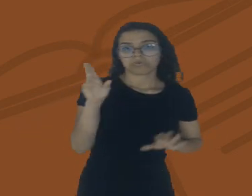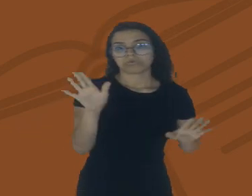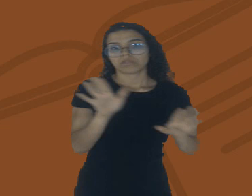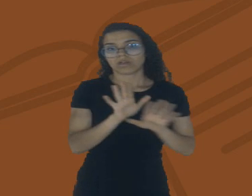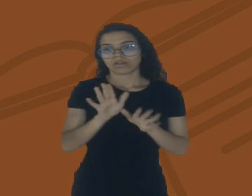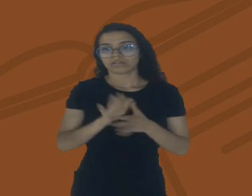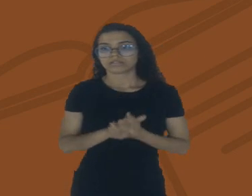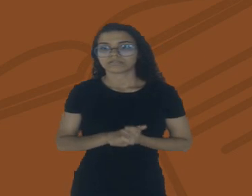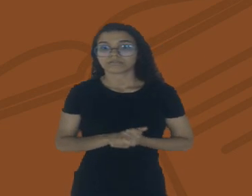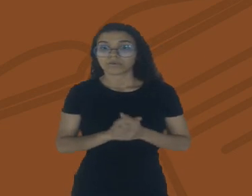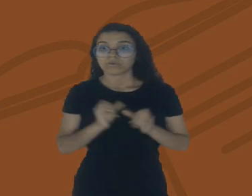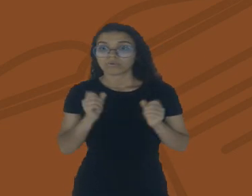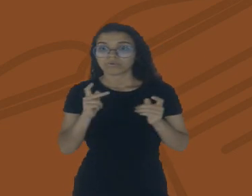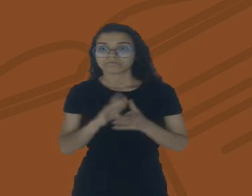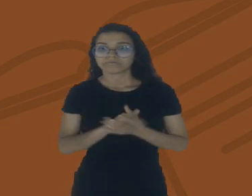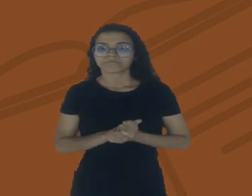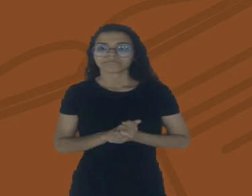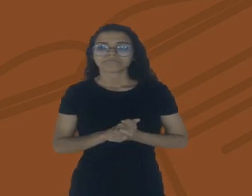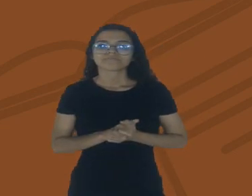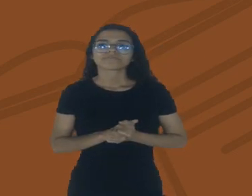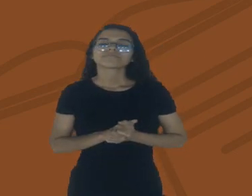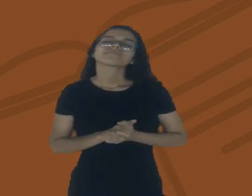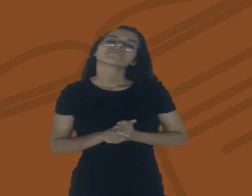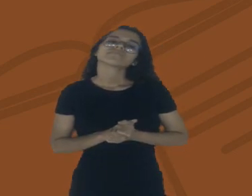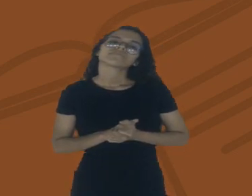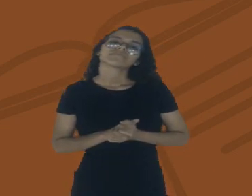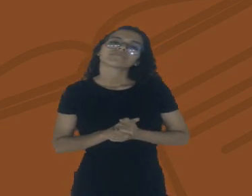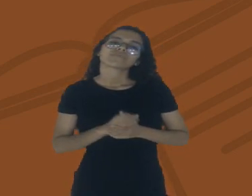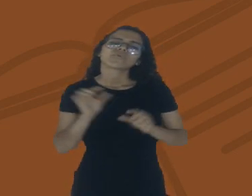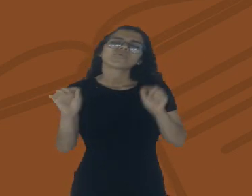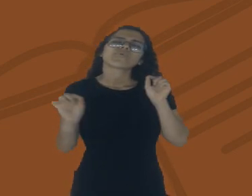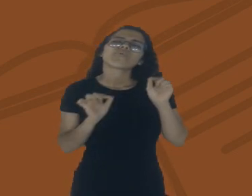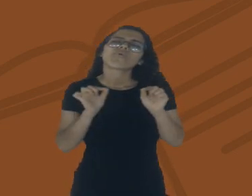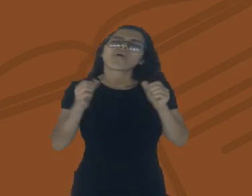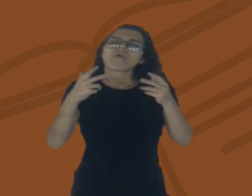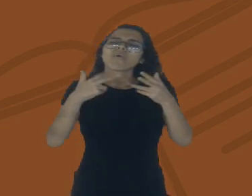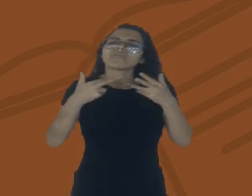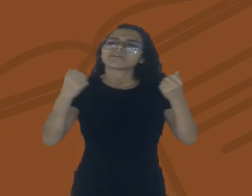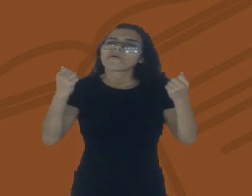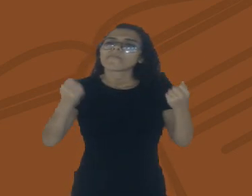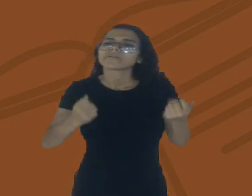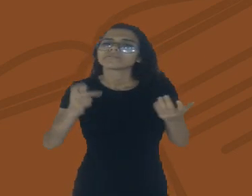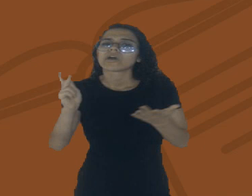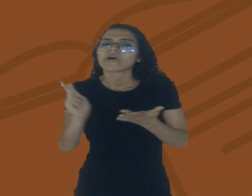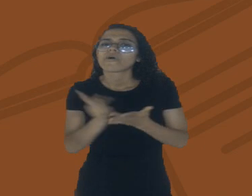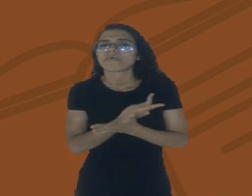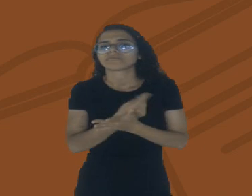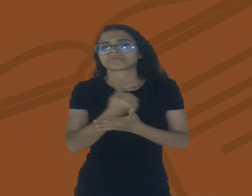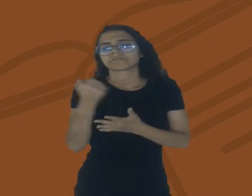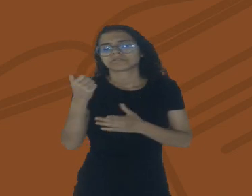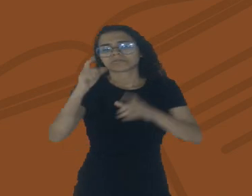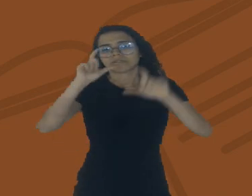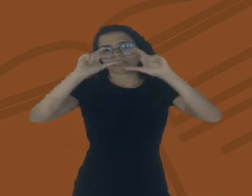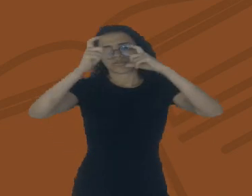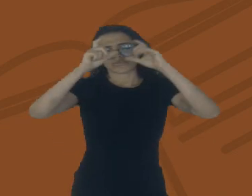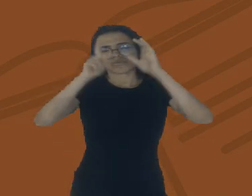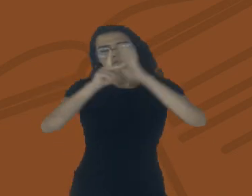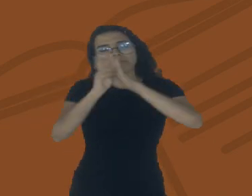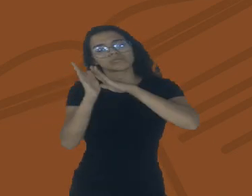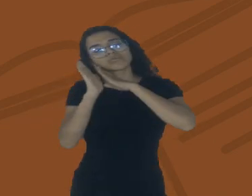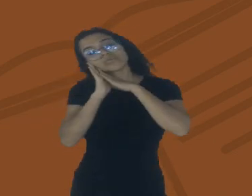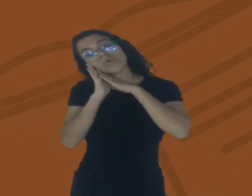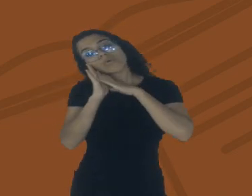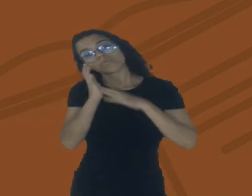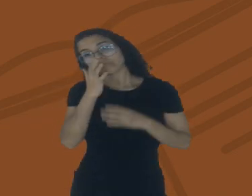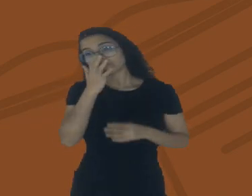ao sono, tá certo? Mas aí, quais as causas dos distúrbios do sono? As causas